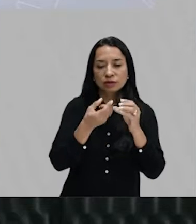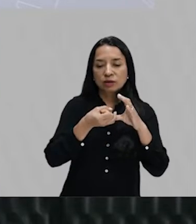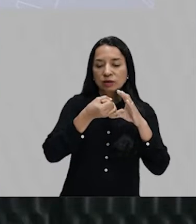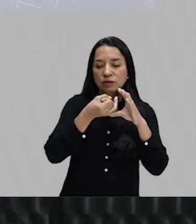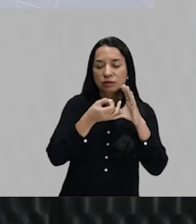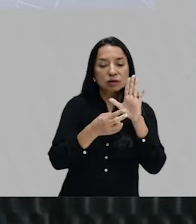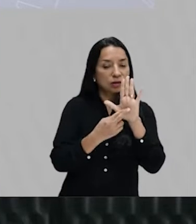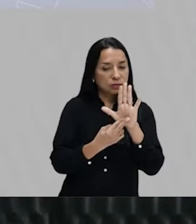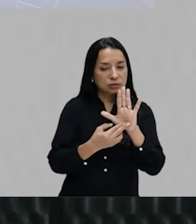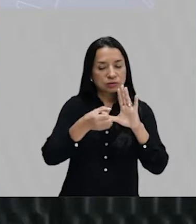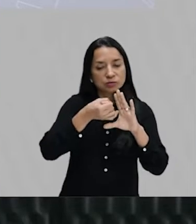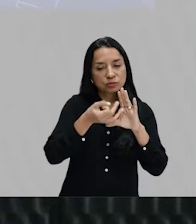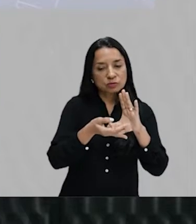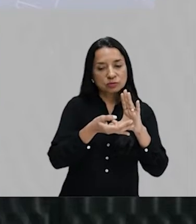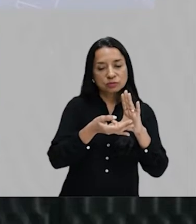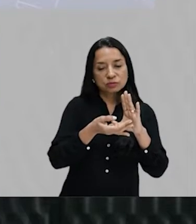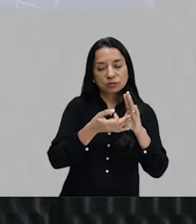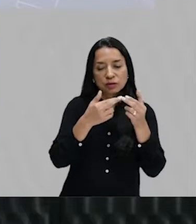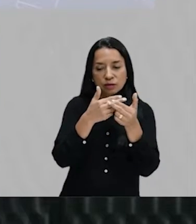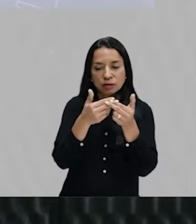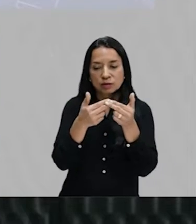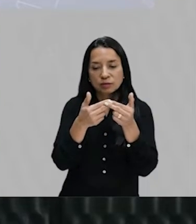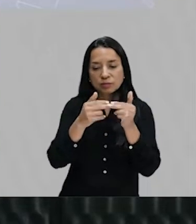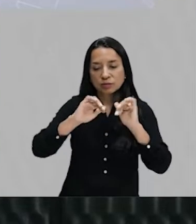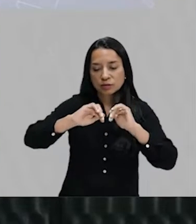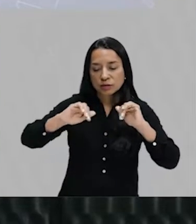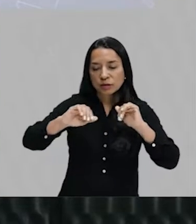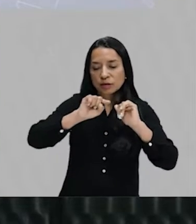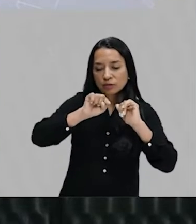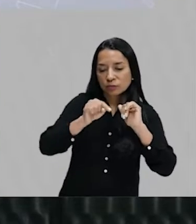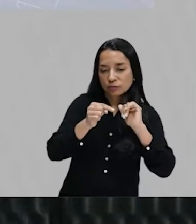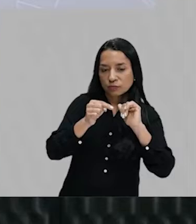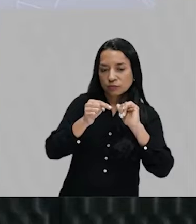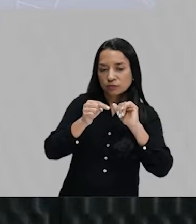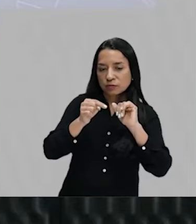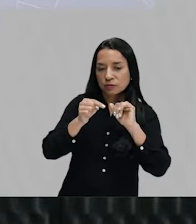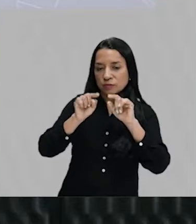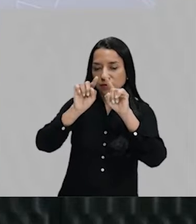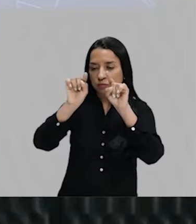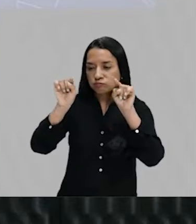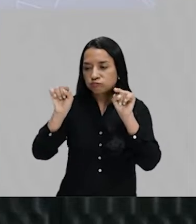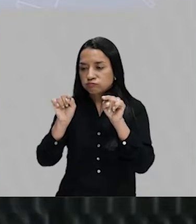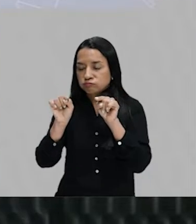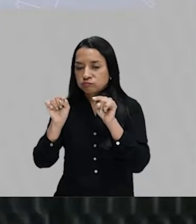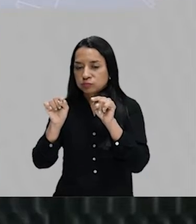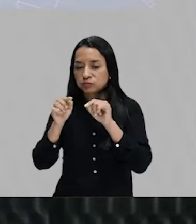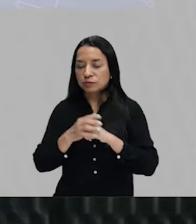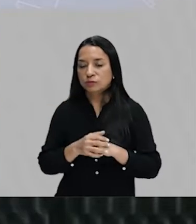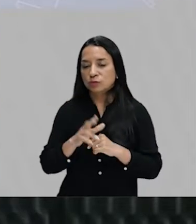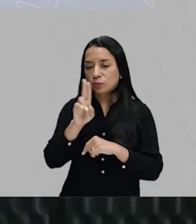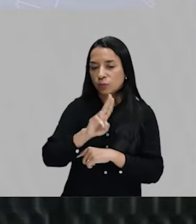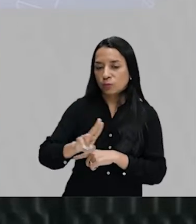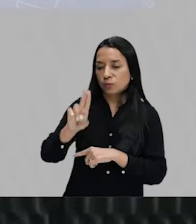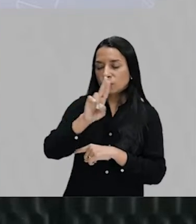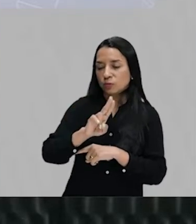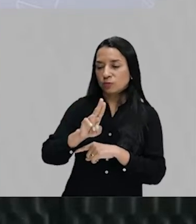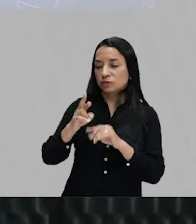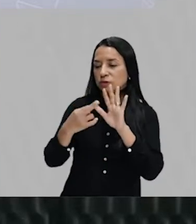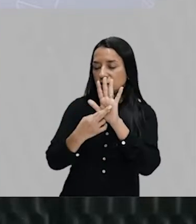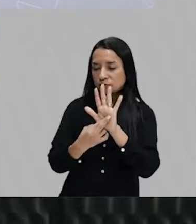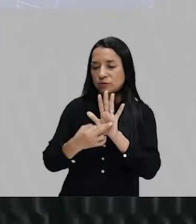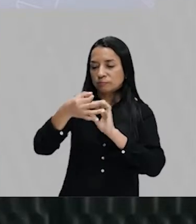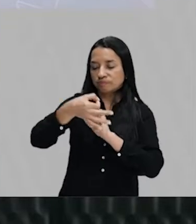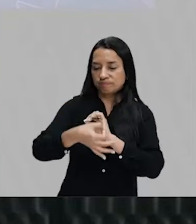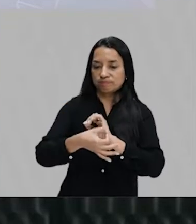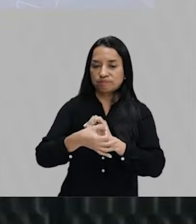elementos separados por, e entre Chaves tá então aqui representação de conjuntos então usando a representação